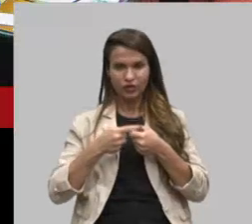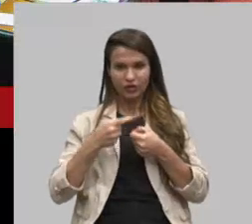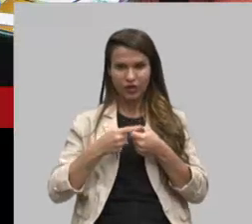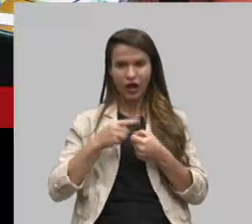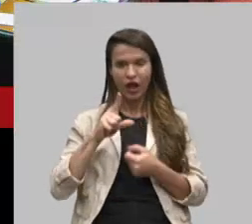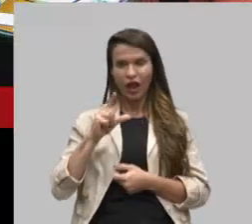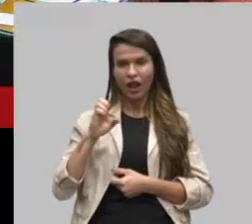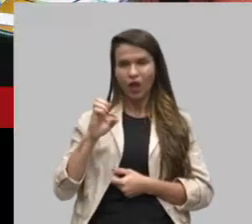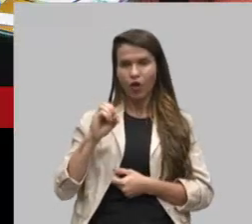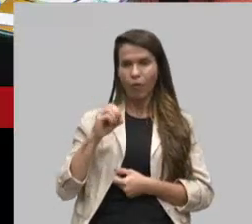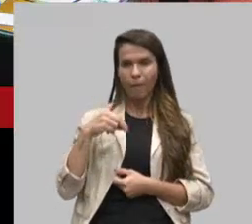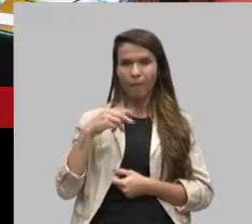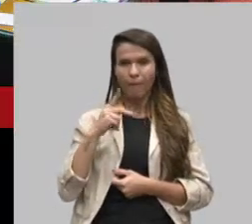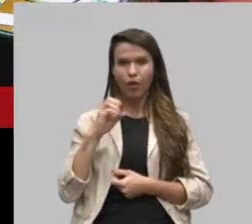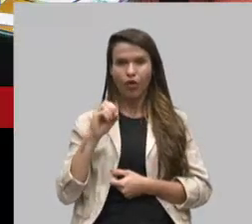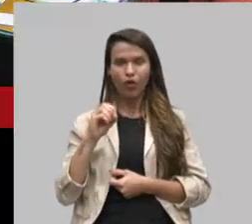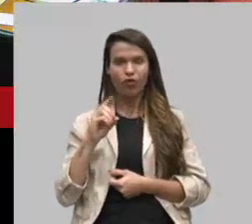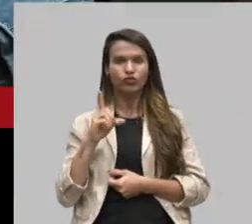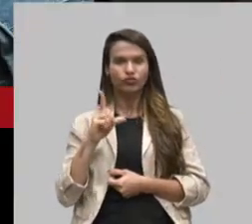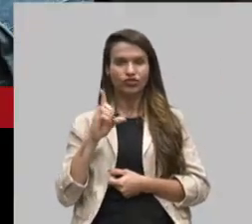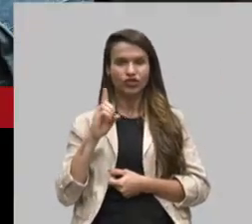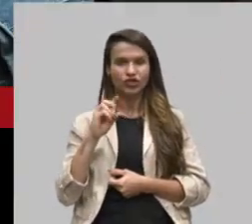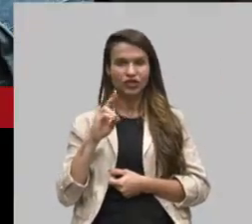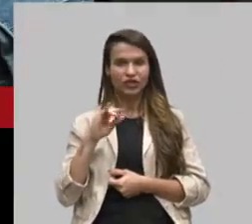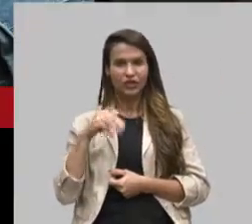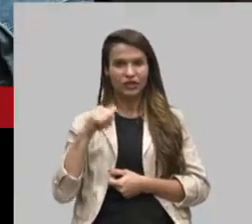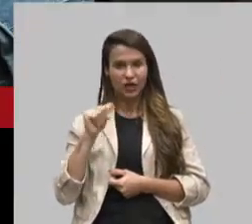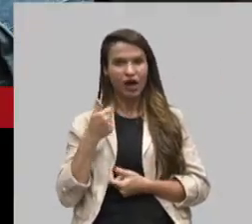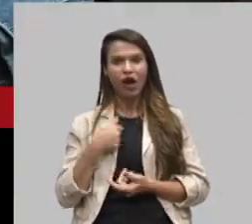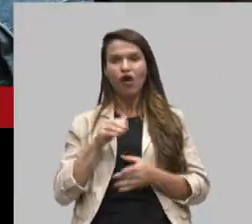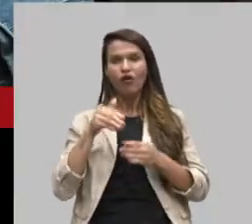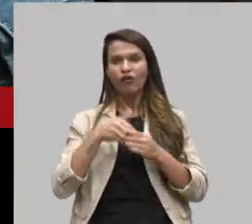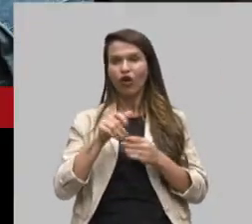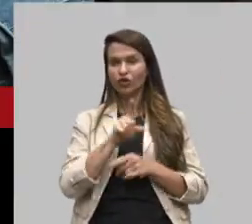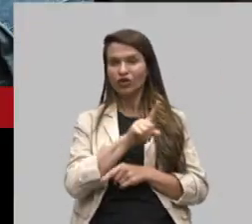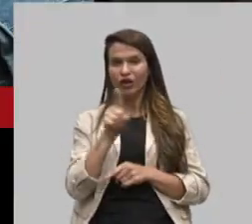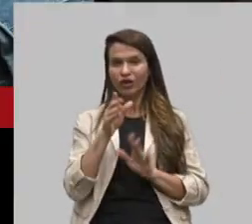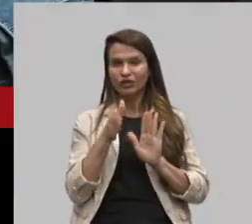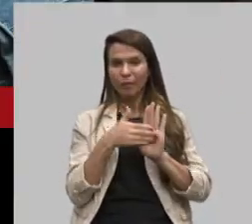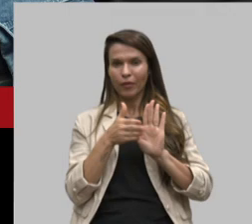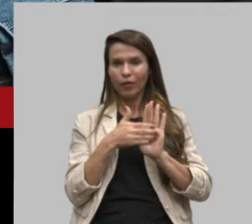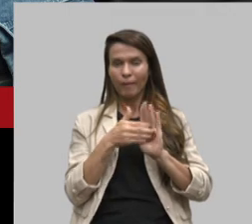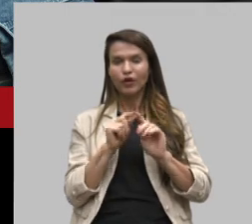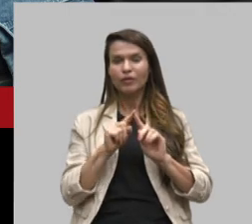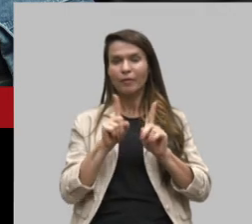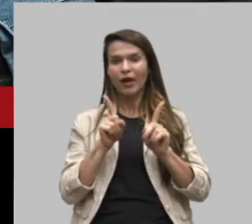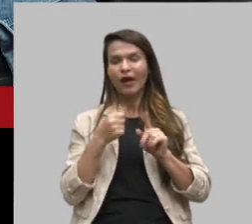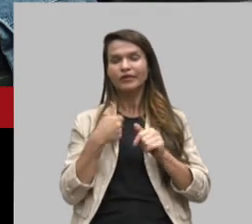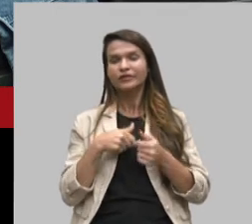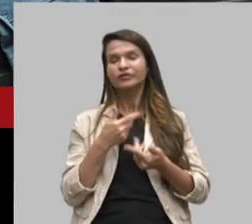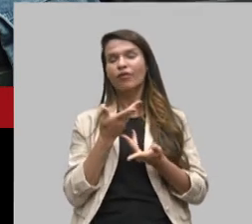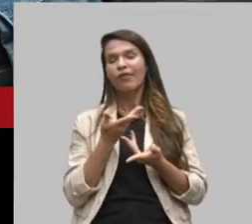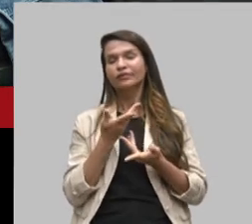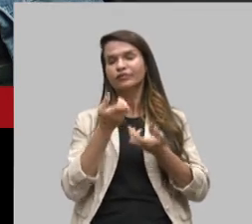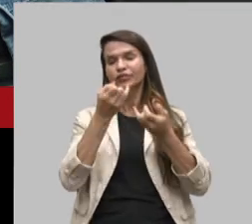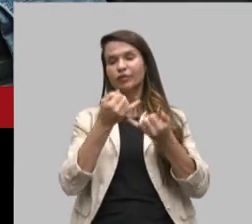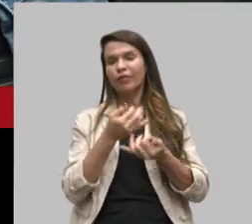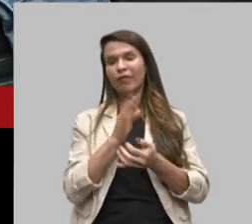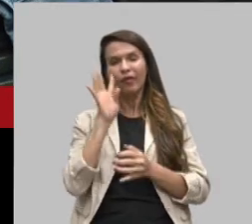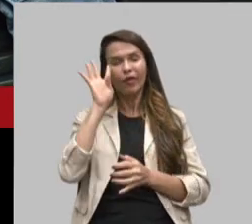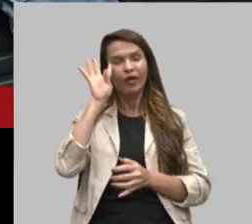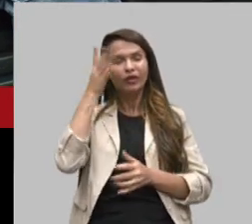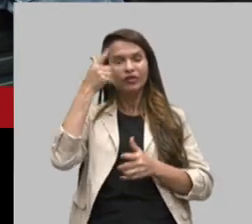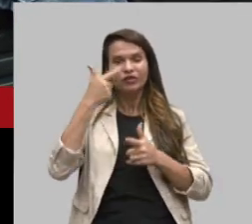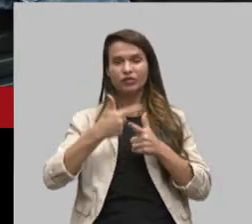falar comentar uma coisa com vocês Eu voto não Nessa proposta o eu venho para vocês com uma solução para esse problema se